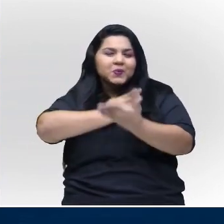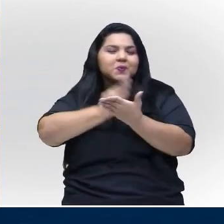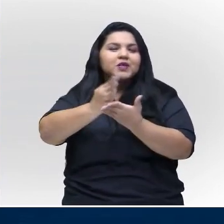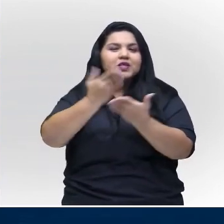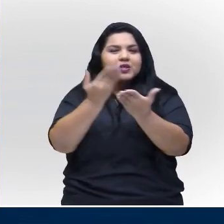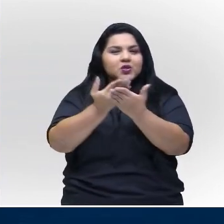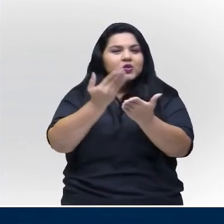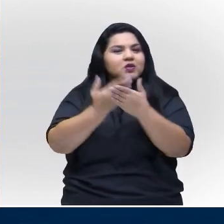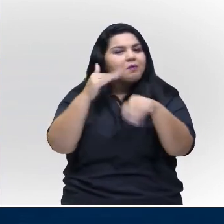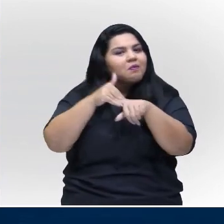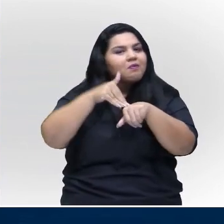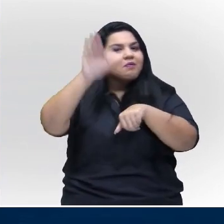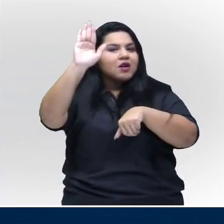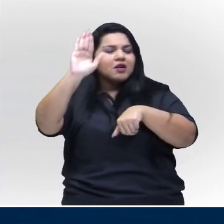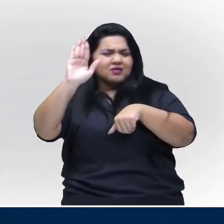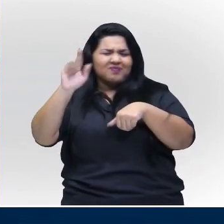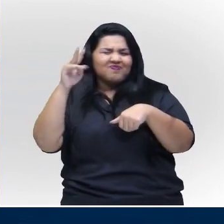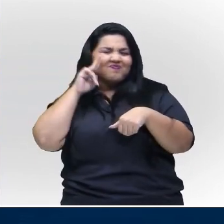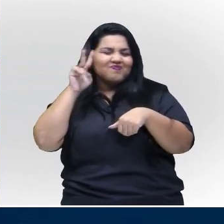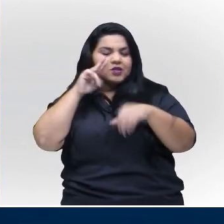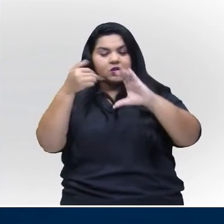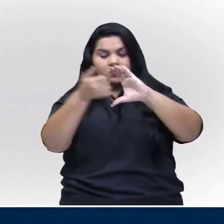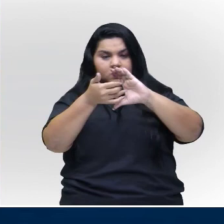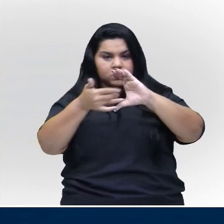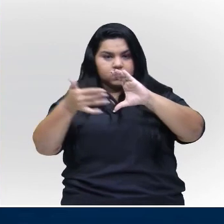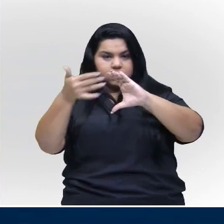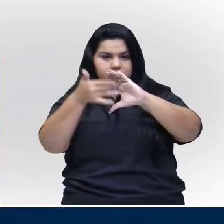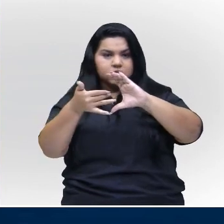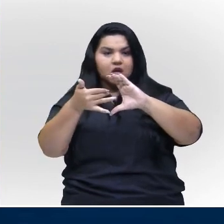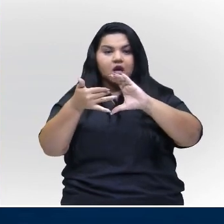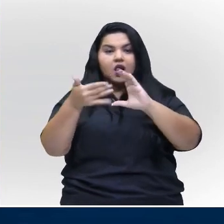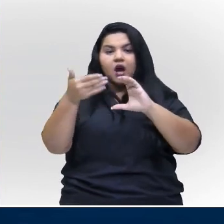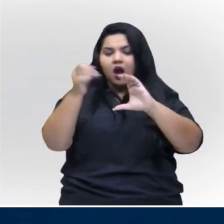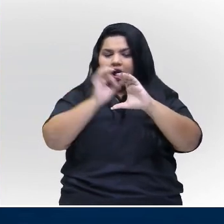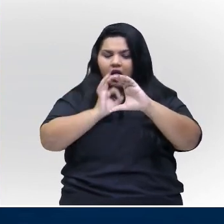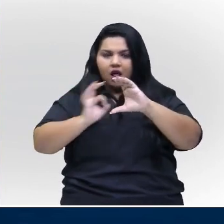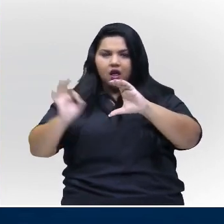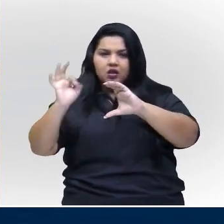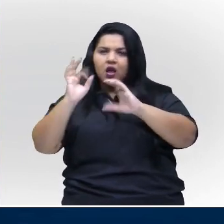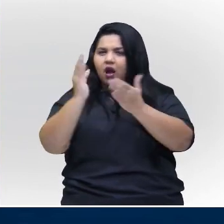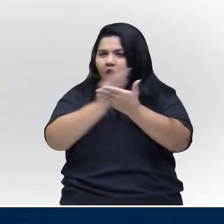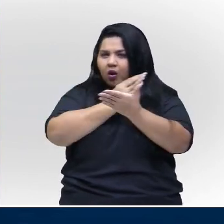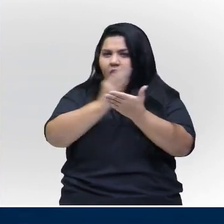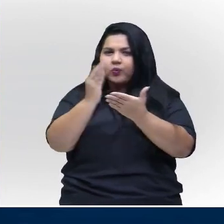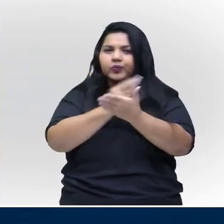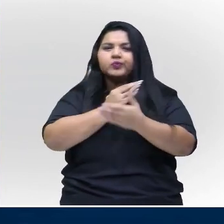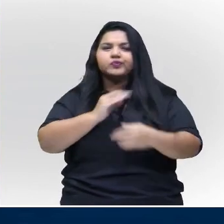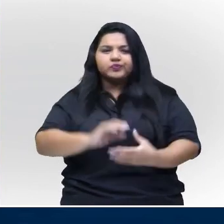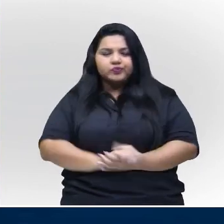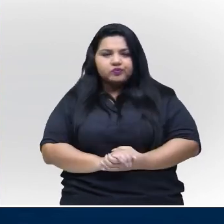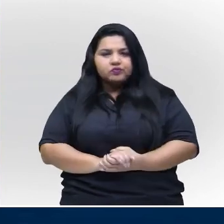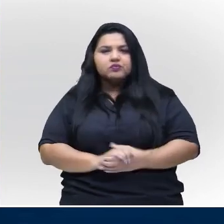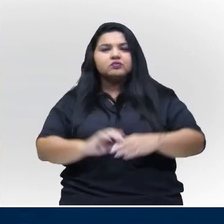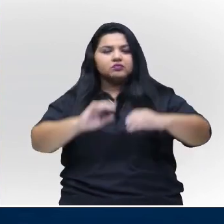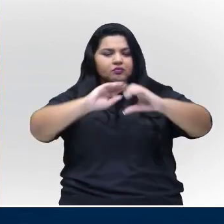a gente já falou aí sobre o citoplasma, né? Agora a gente vai conhecer um pouco mais das organelas. Falamos lá de membrana, citoplasma, agora a gente